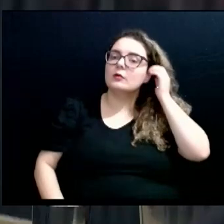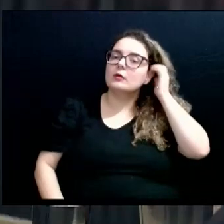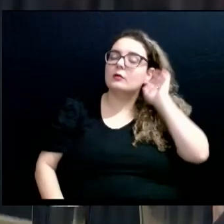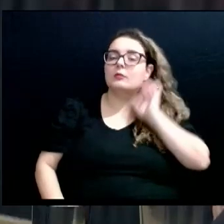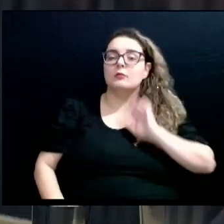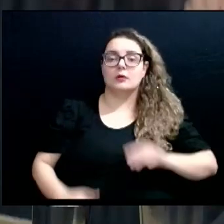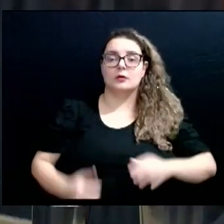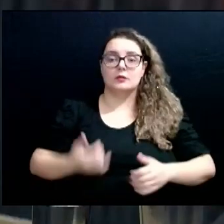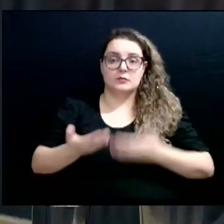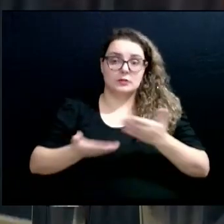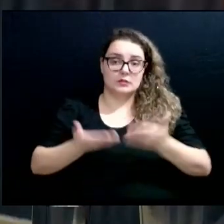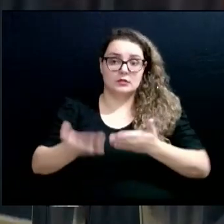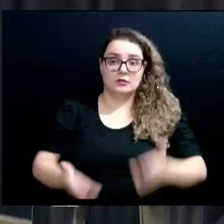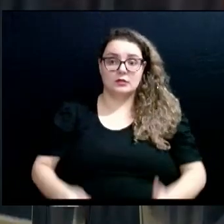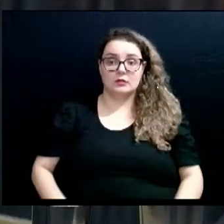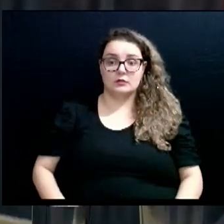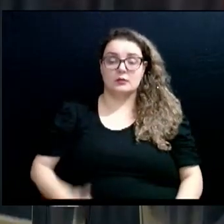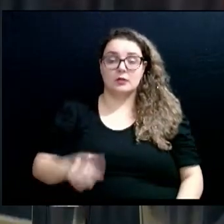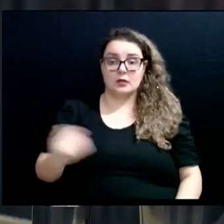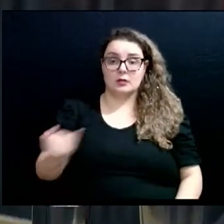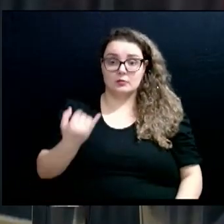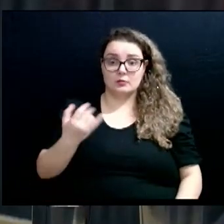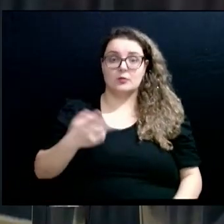É muito importante identificar, né,